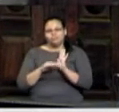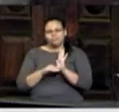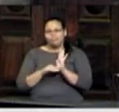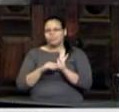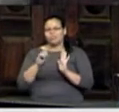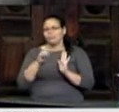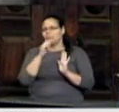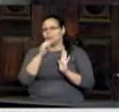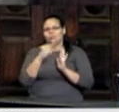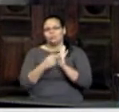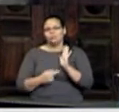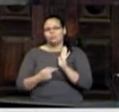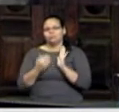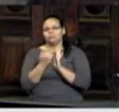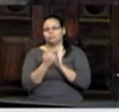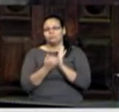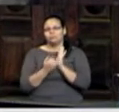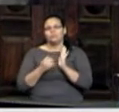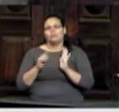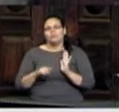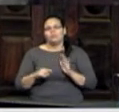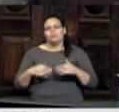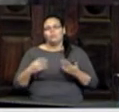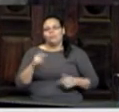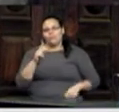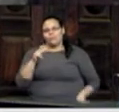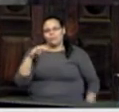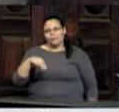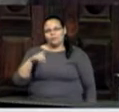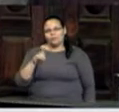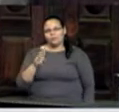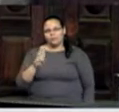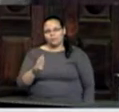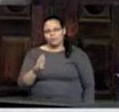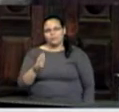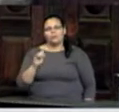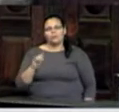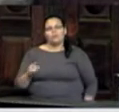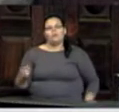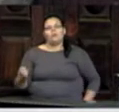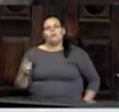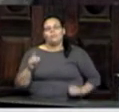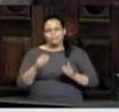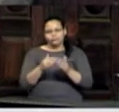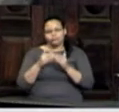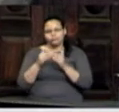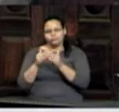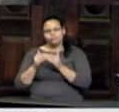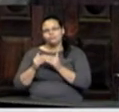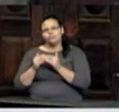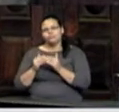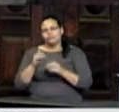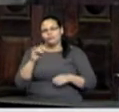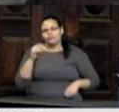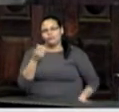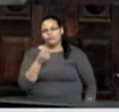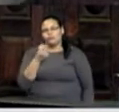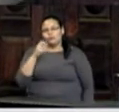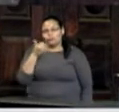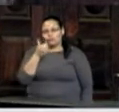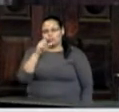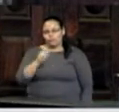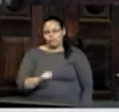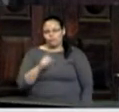irregularmente nesse esquema. O PMDB também protocolou um pedido de celeridade no dia 18 de